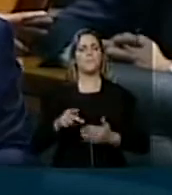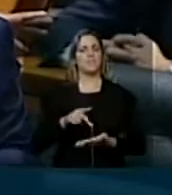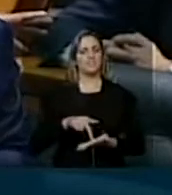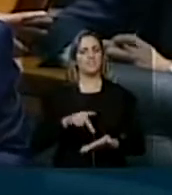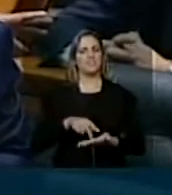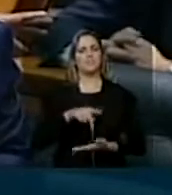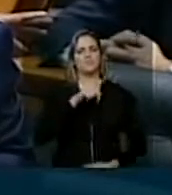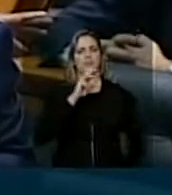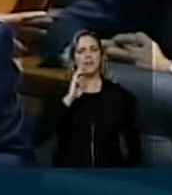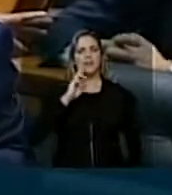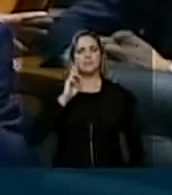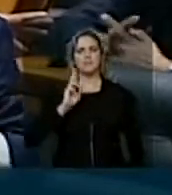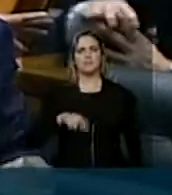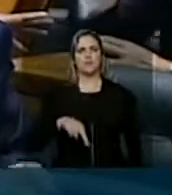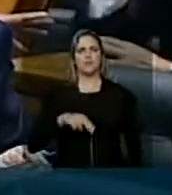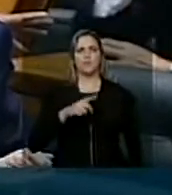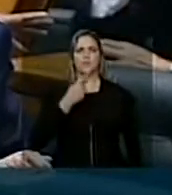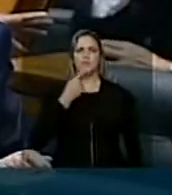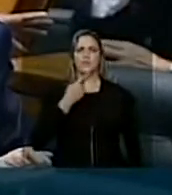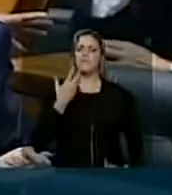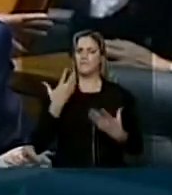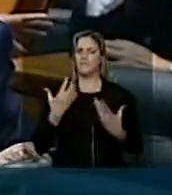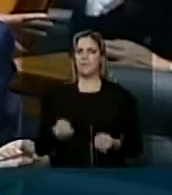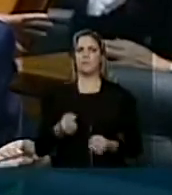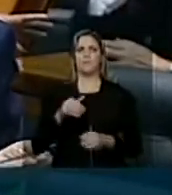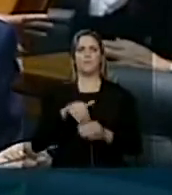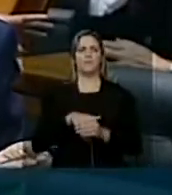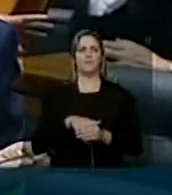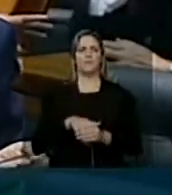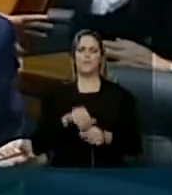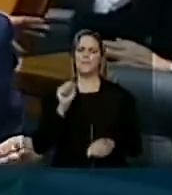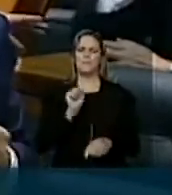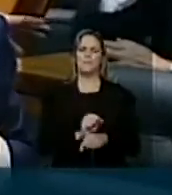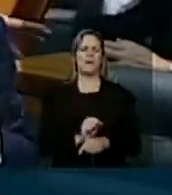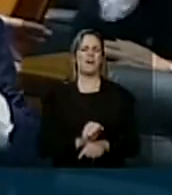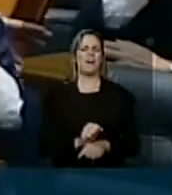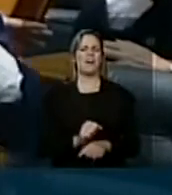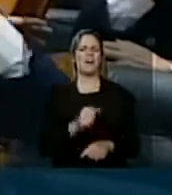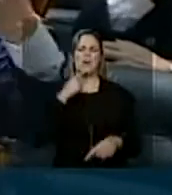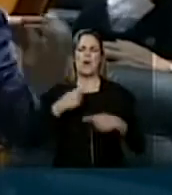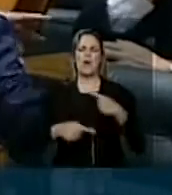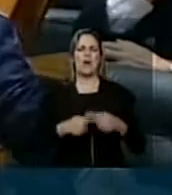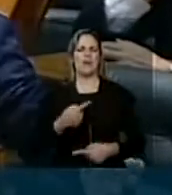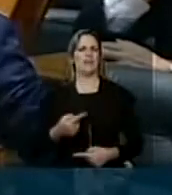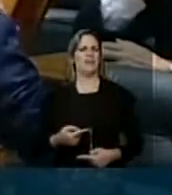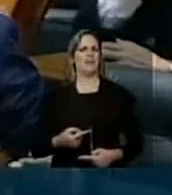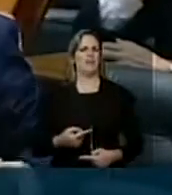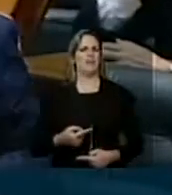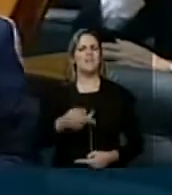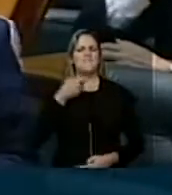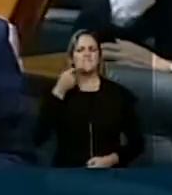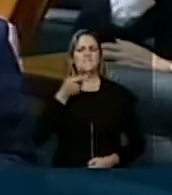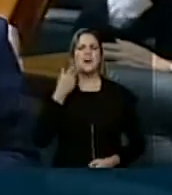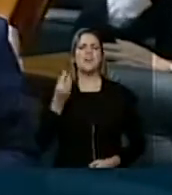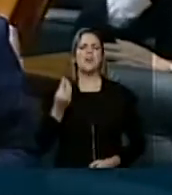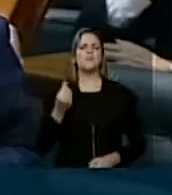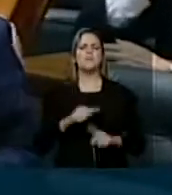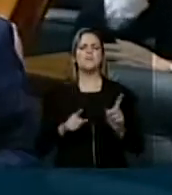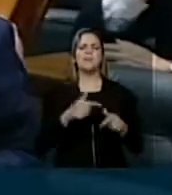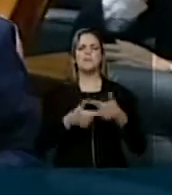angustiados, querendo uma resposta dessa casa. Passou da hora. é momento de nós, dia 24 ou